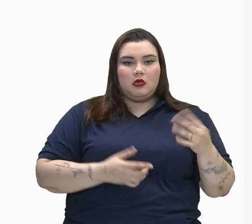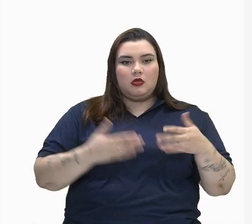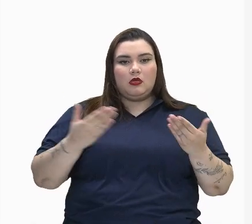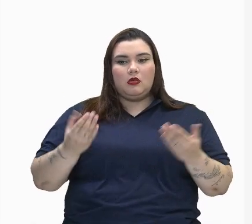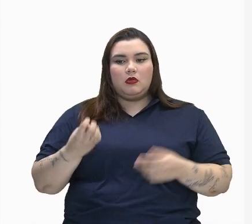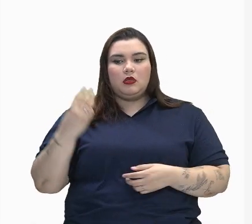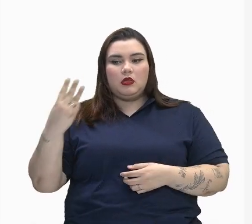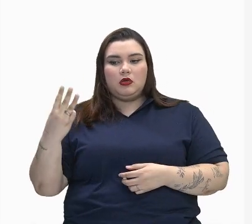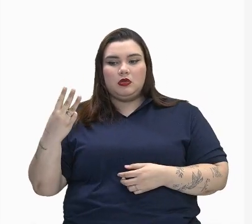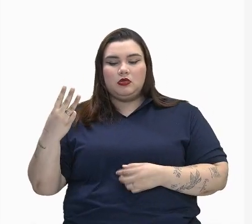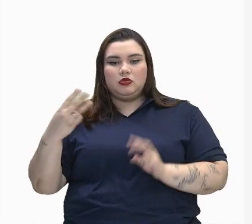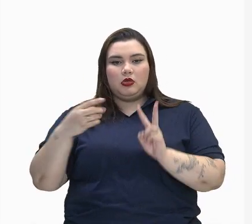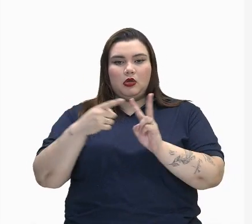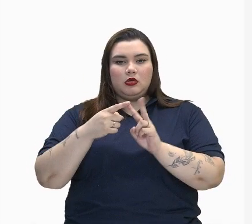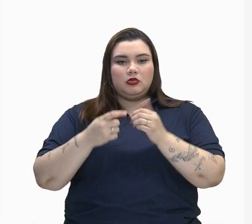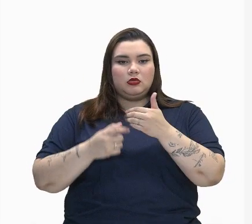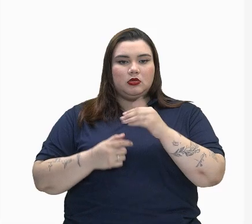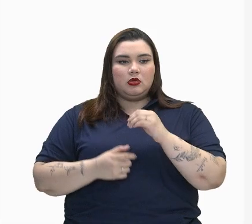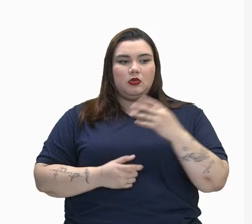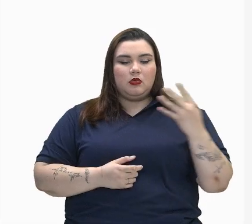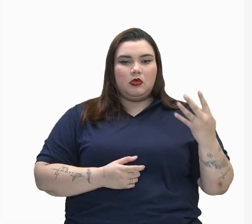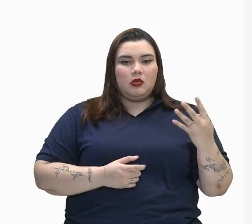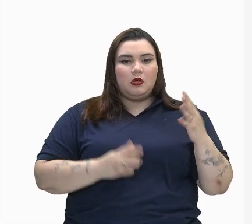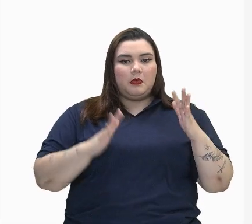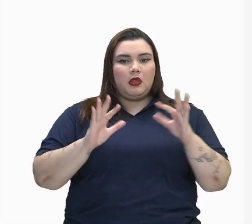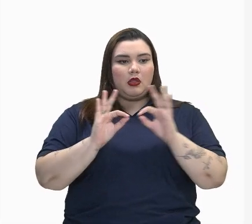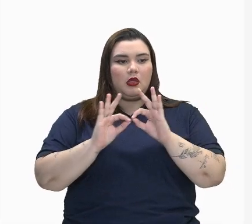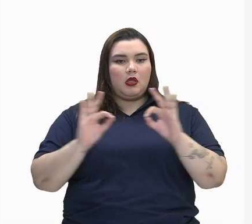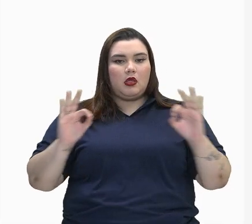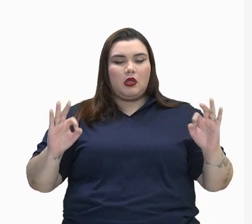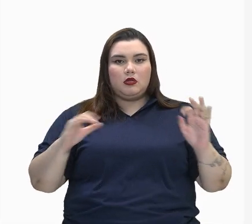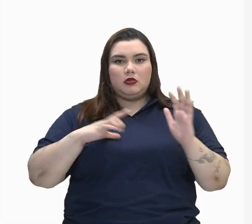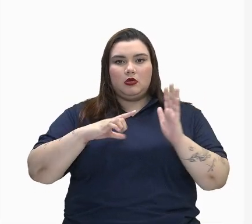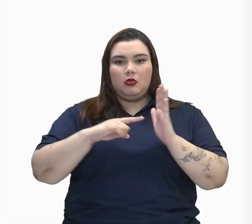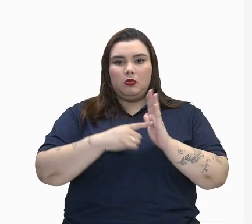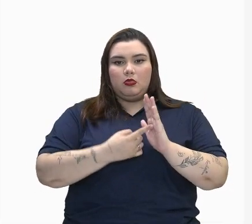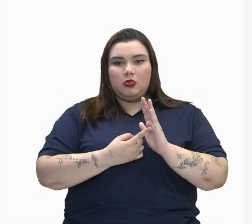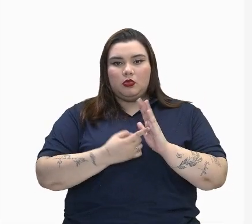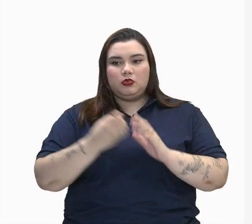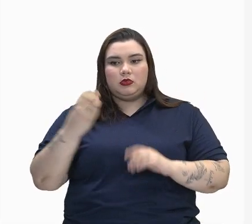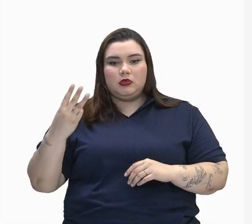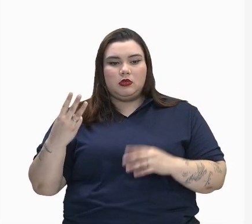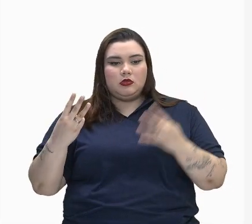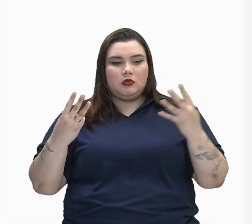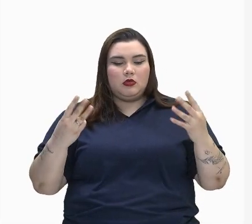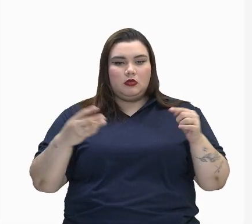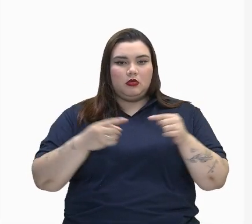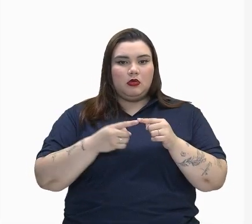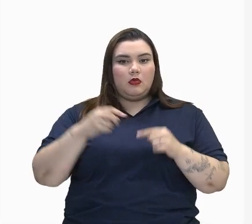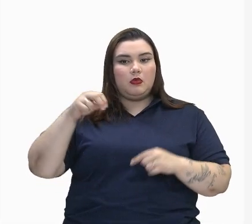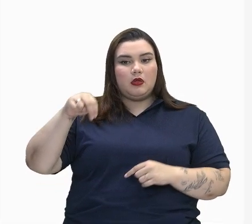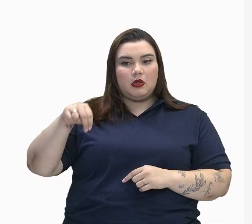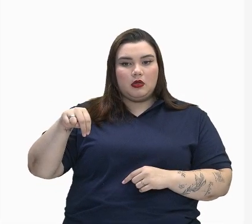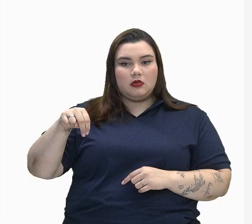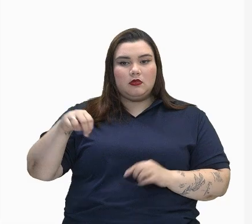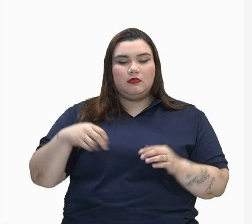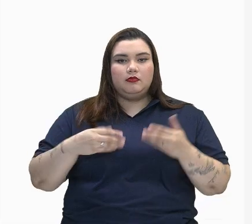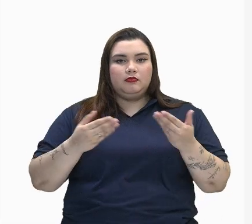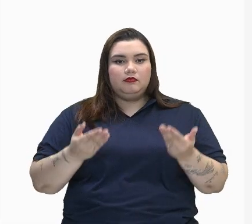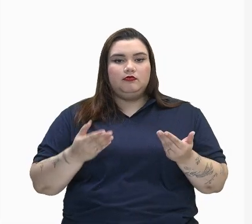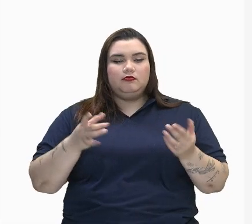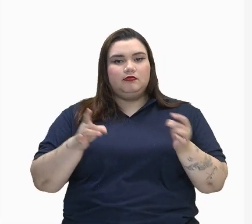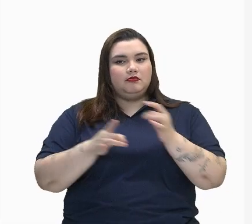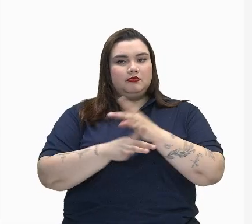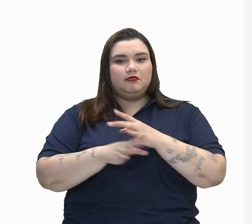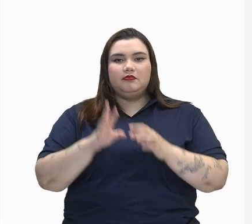e o 4. E o único ponto que está entre o 3 e o 4 é o N, ok? Então, pronto,